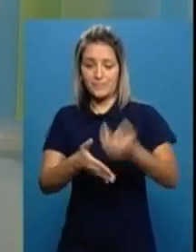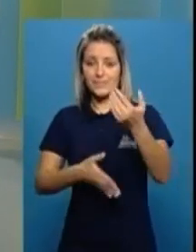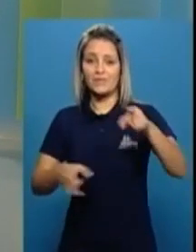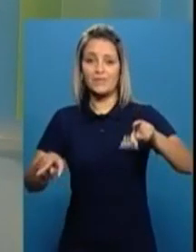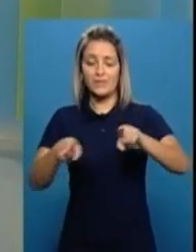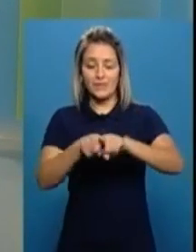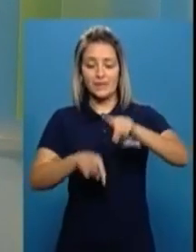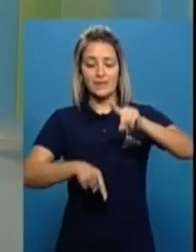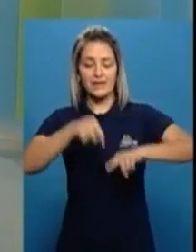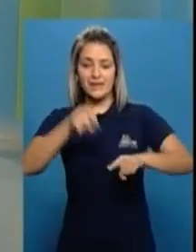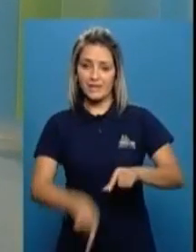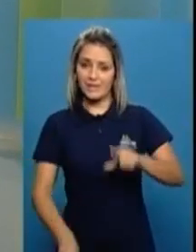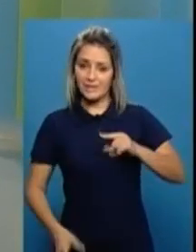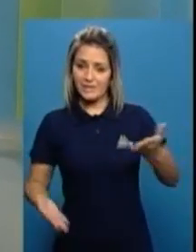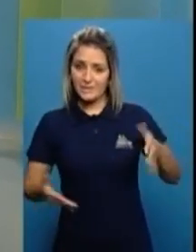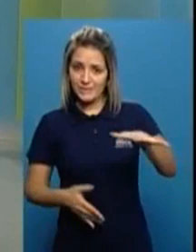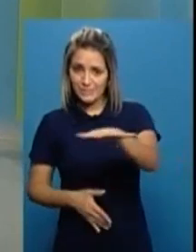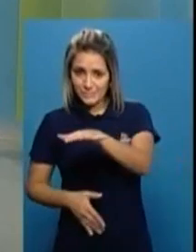que temos no mercado.